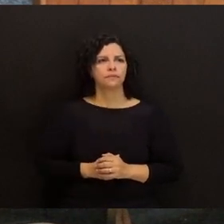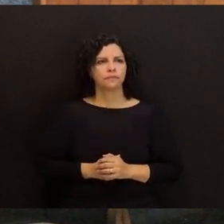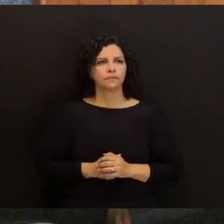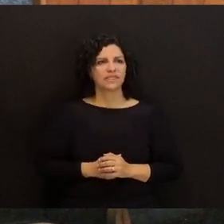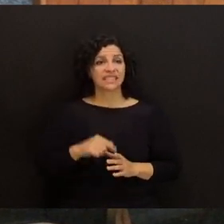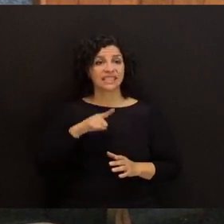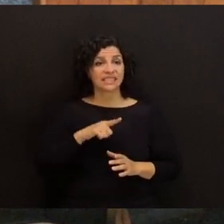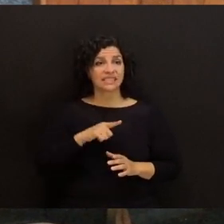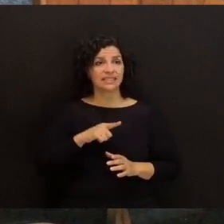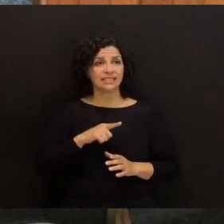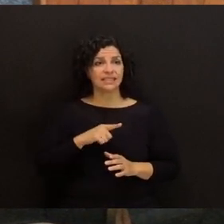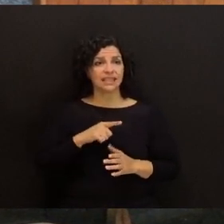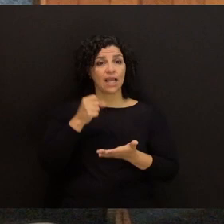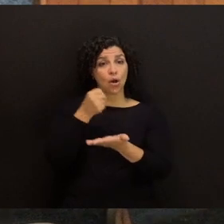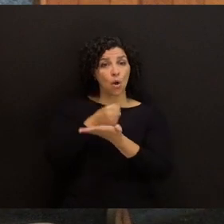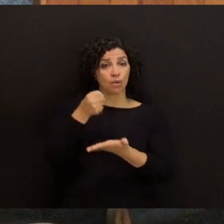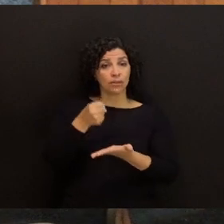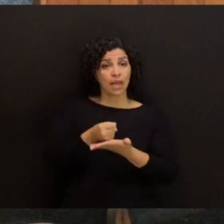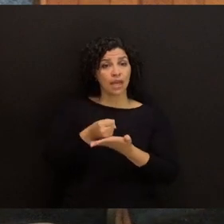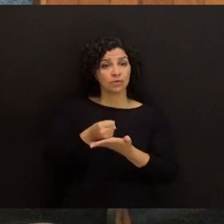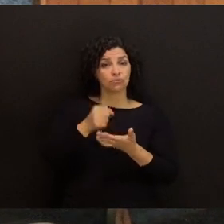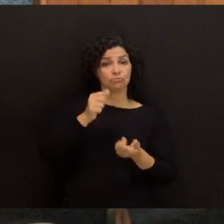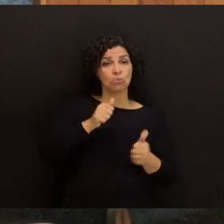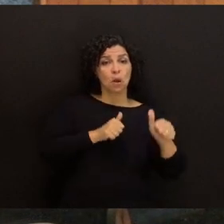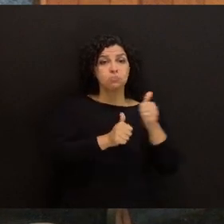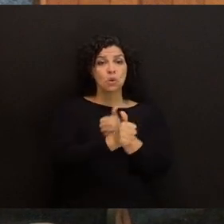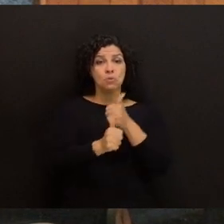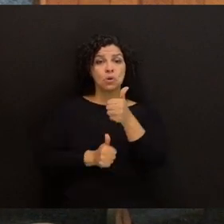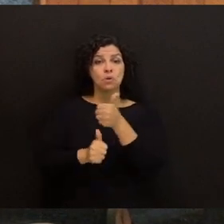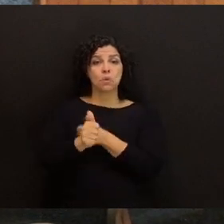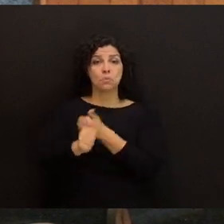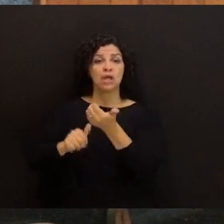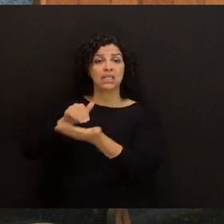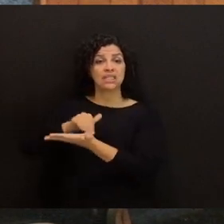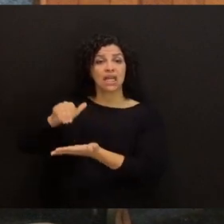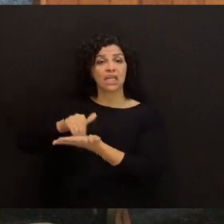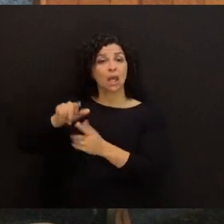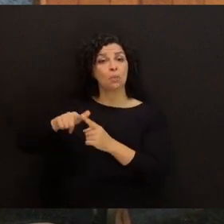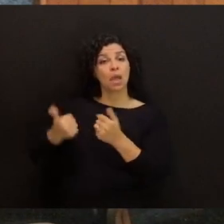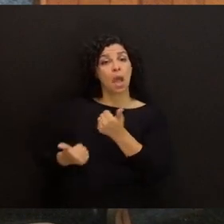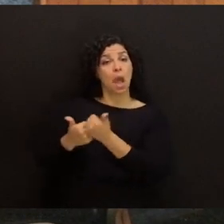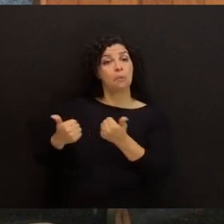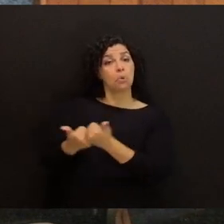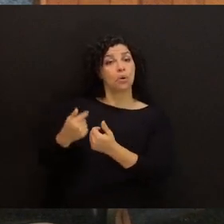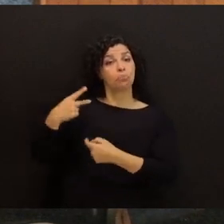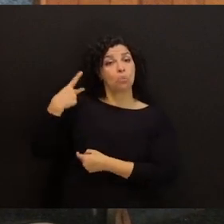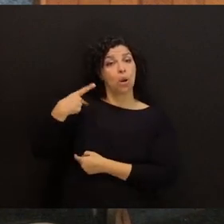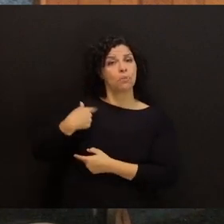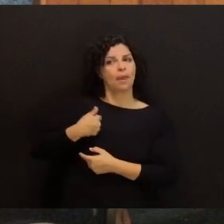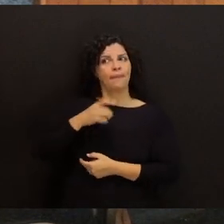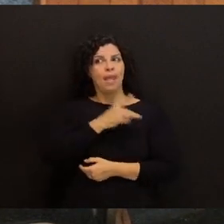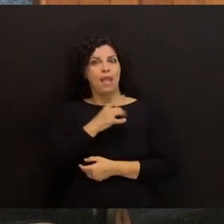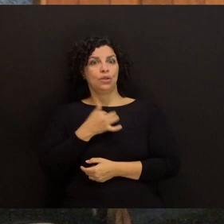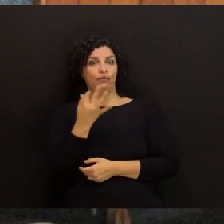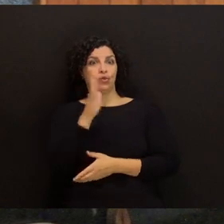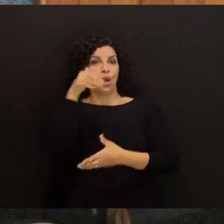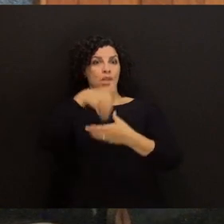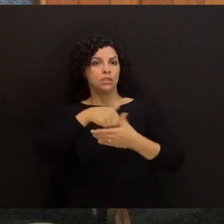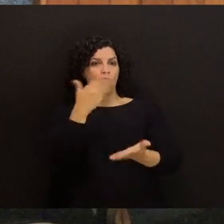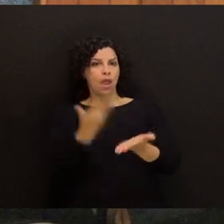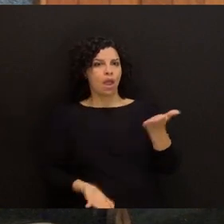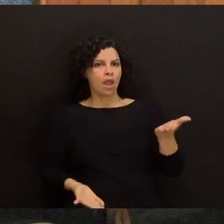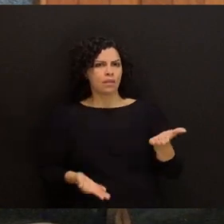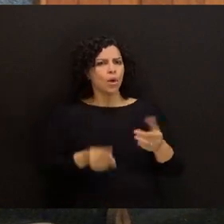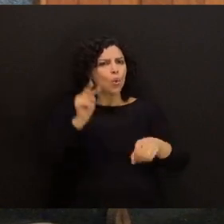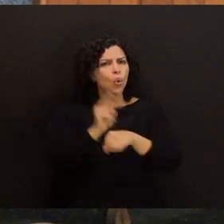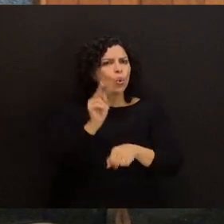troca de cargos troca de secretarias por apoio político com medo de perder a reeleição sendo que tá errado cuida